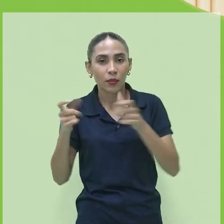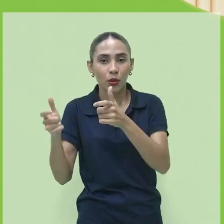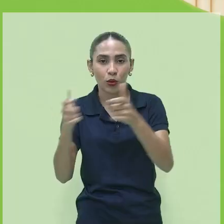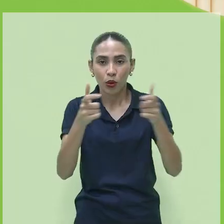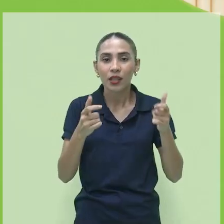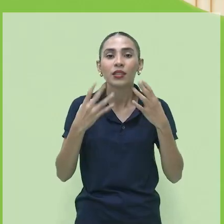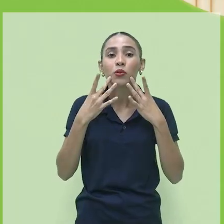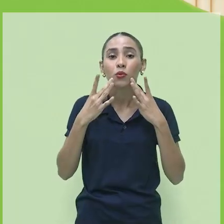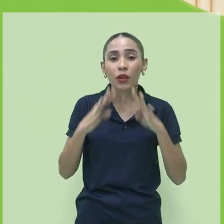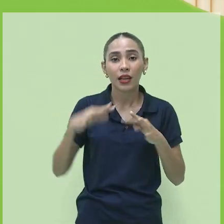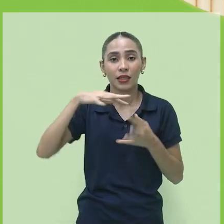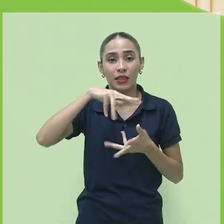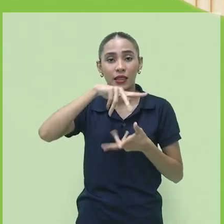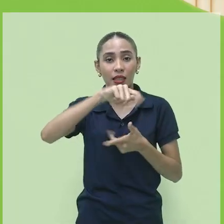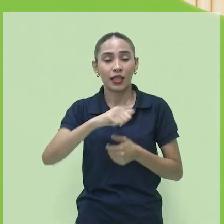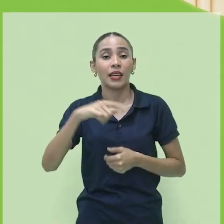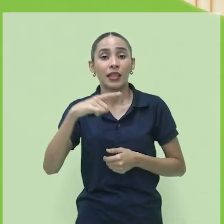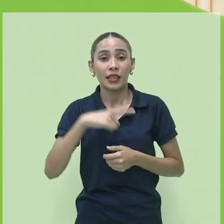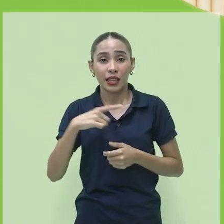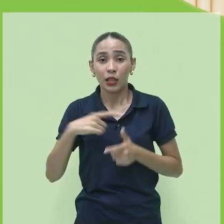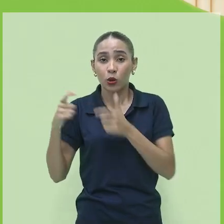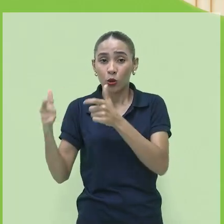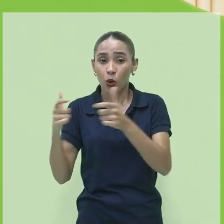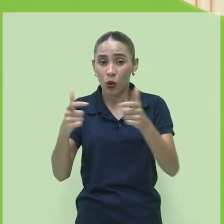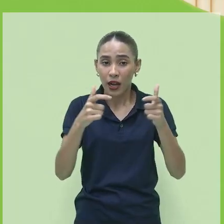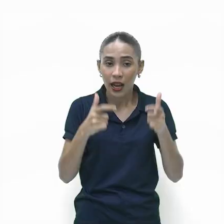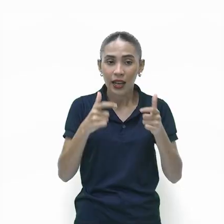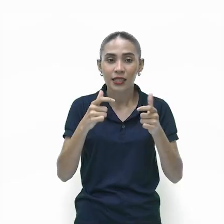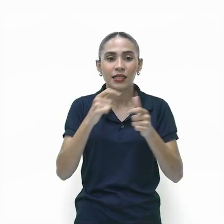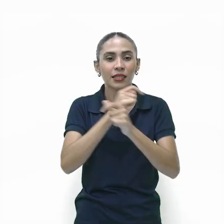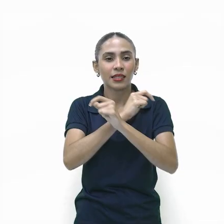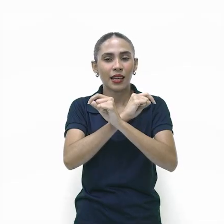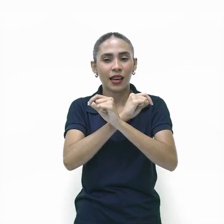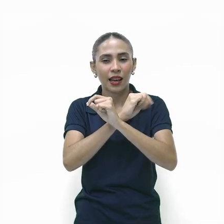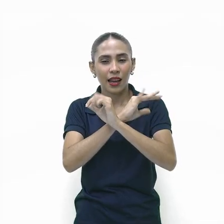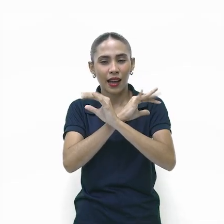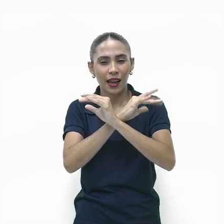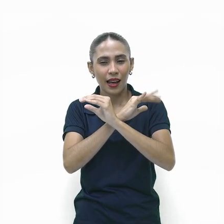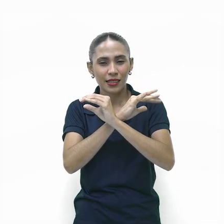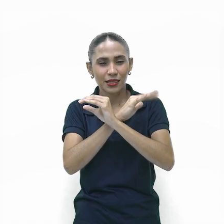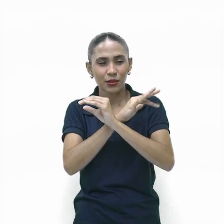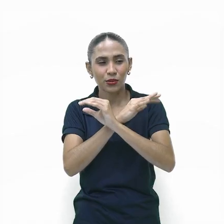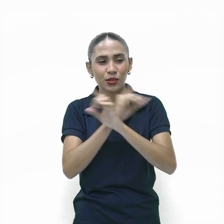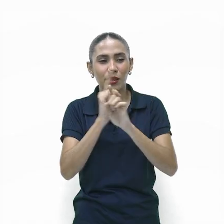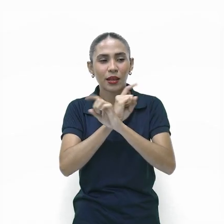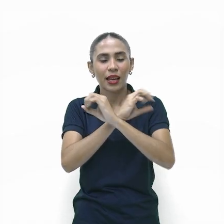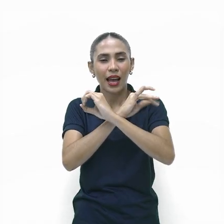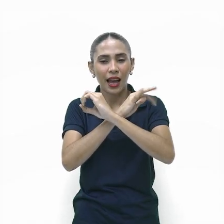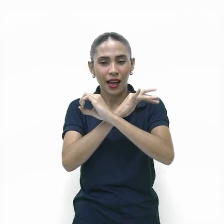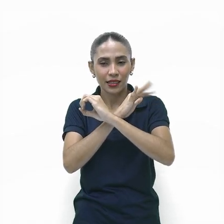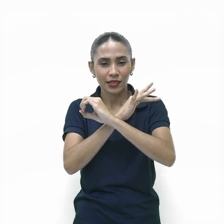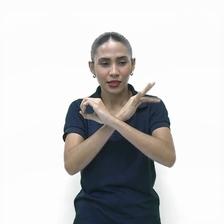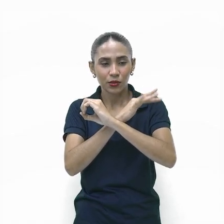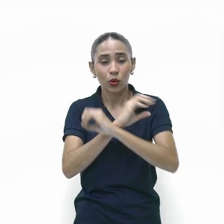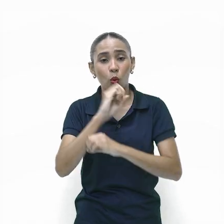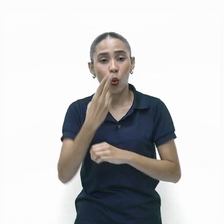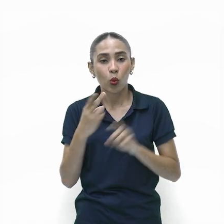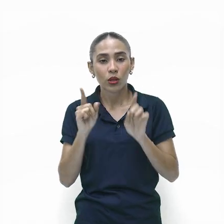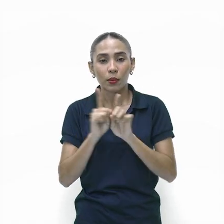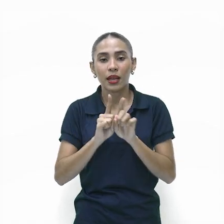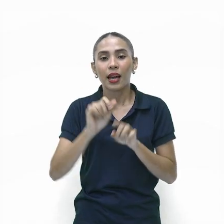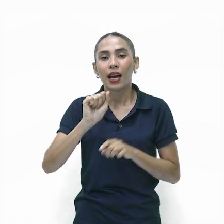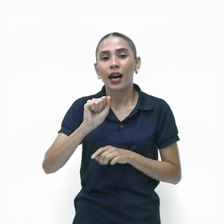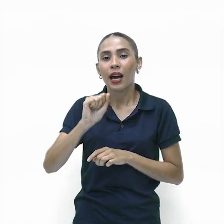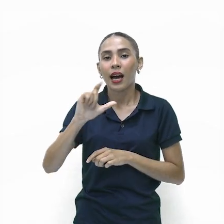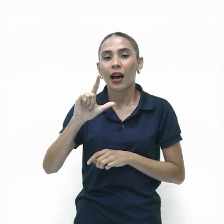laboratórios naturais do planeta Terra, nós temos lugares superácidos ou lugares bastante alcalinos, né? Como,